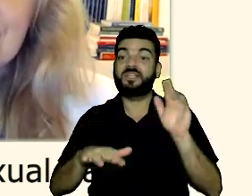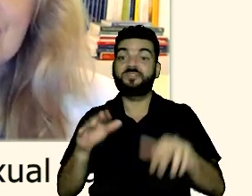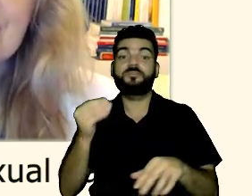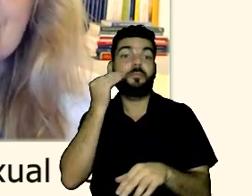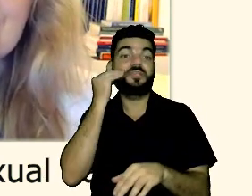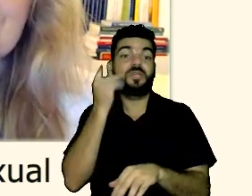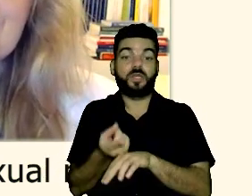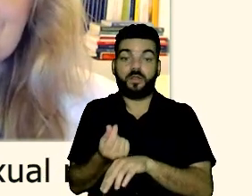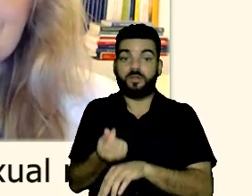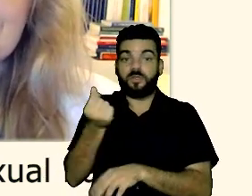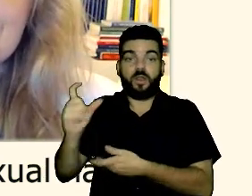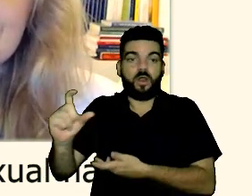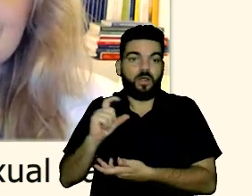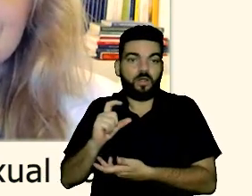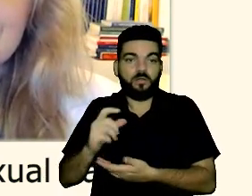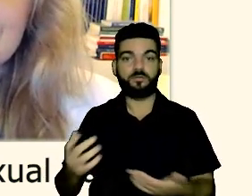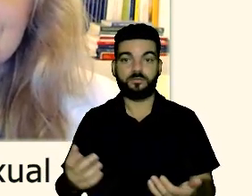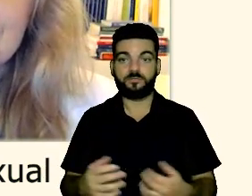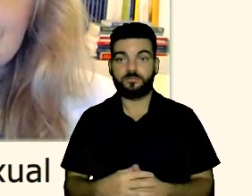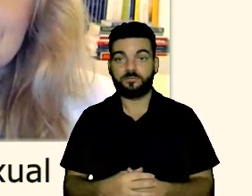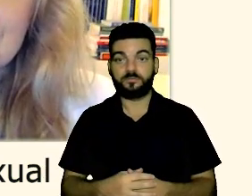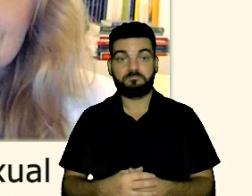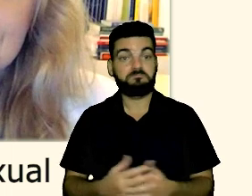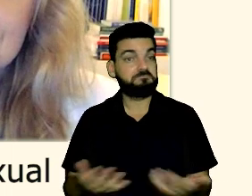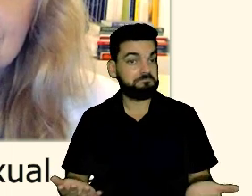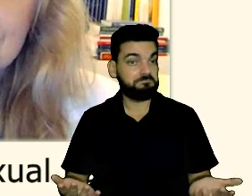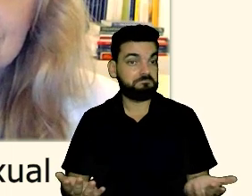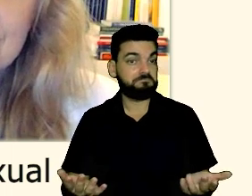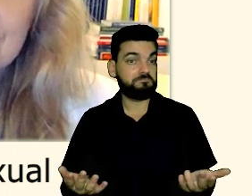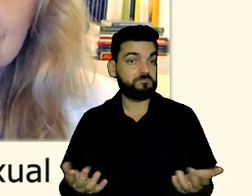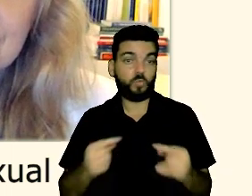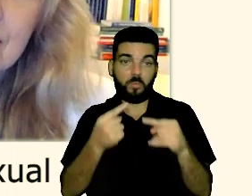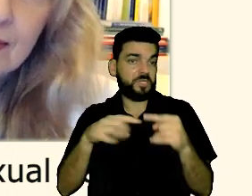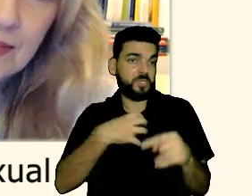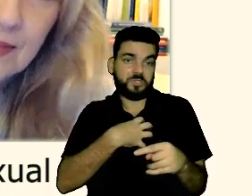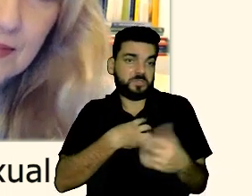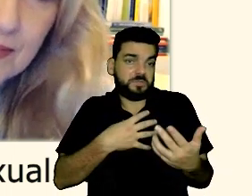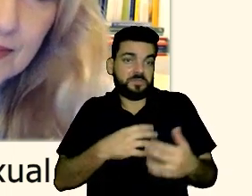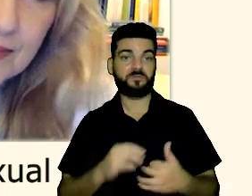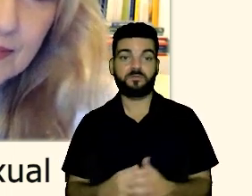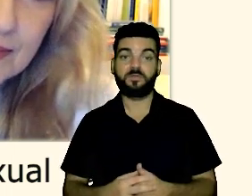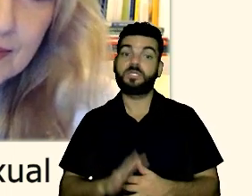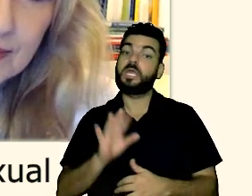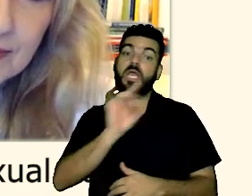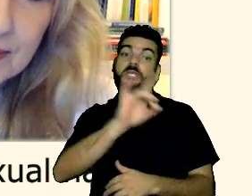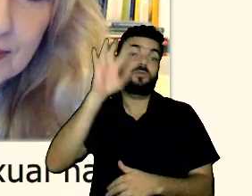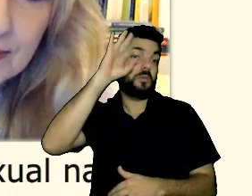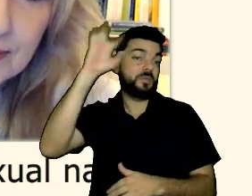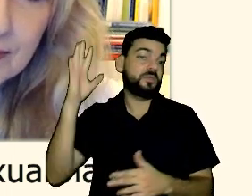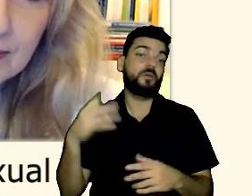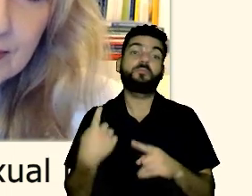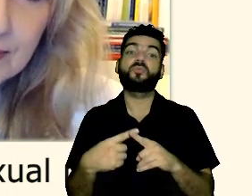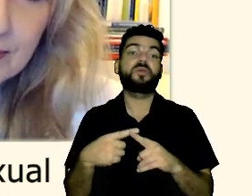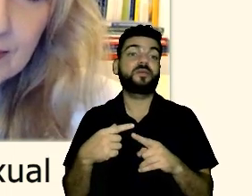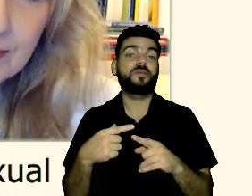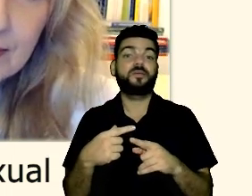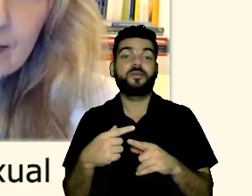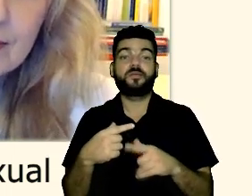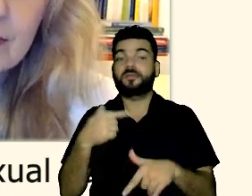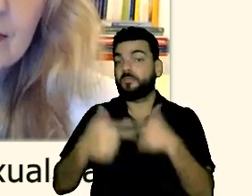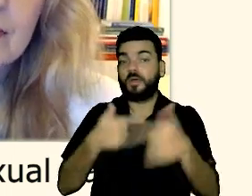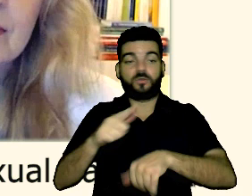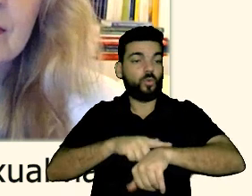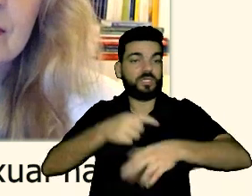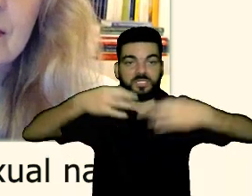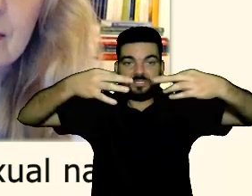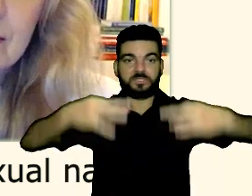era visto como esforçado. E sabemos que há pessoas que ficavam até mais tarde por vários motivos, até mesmo para receber uma gratificação, já que o